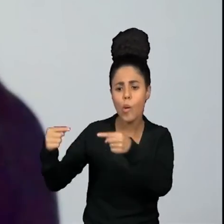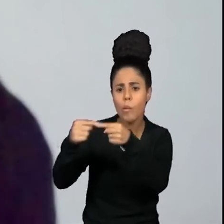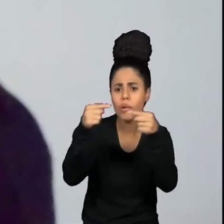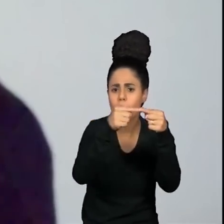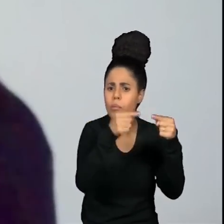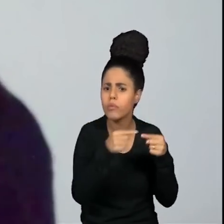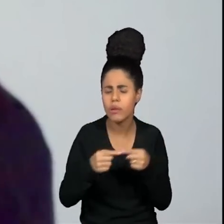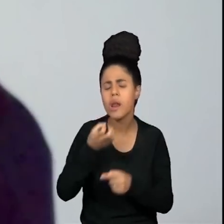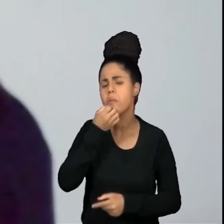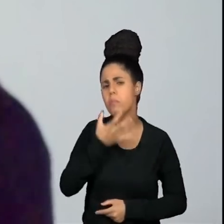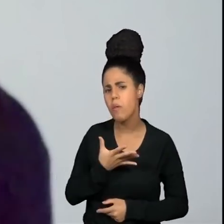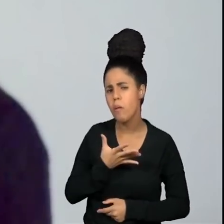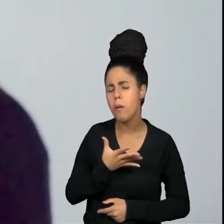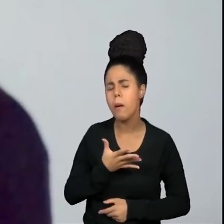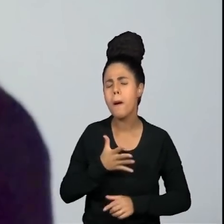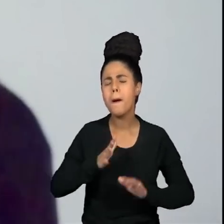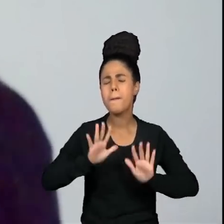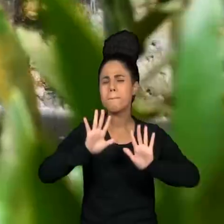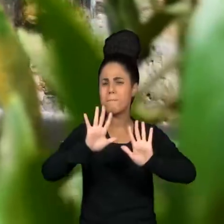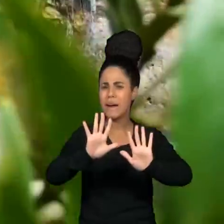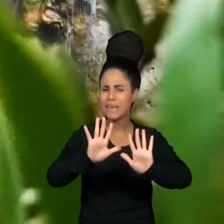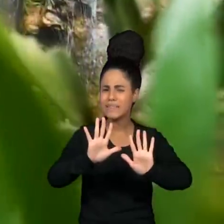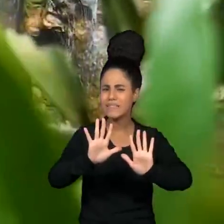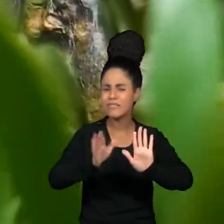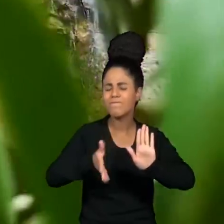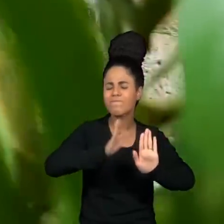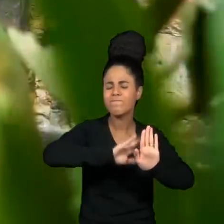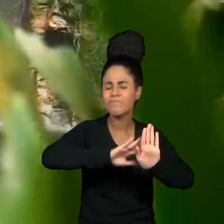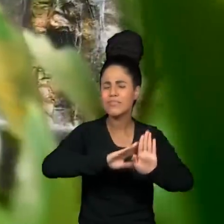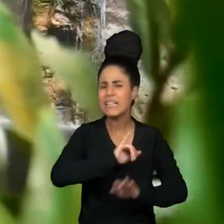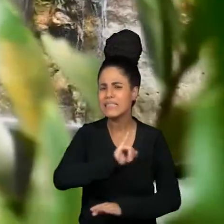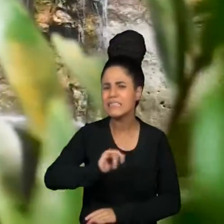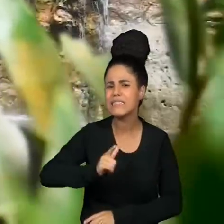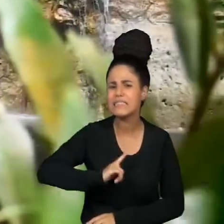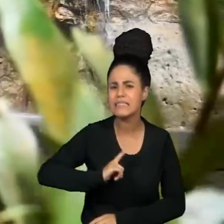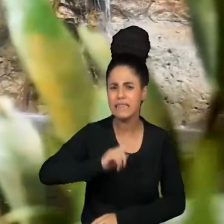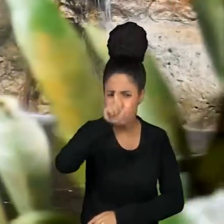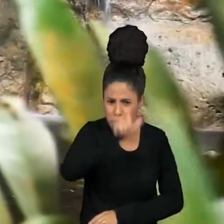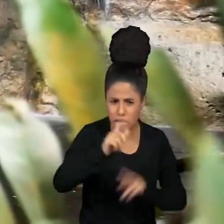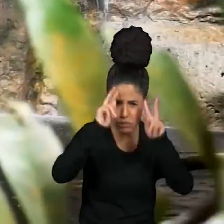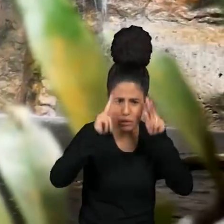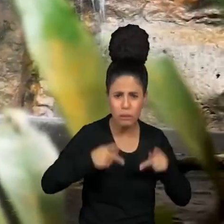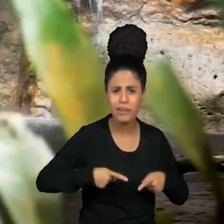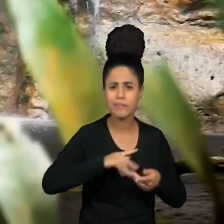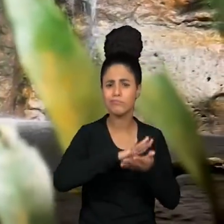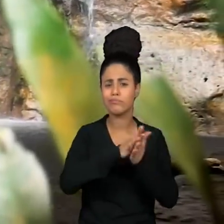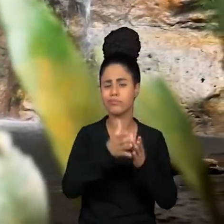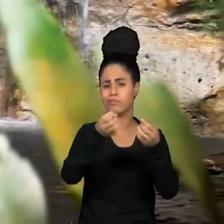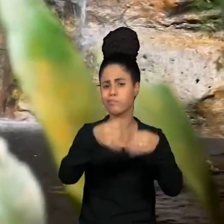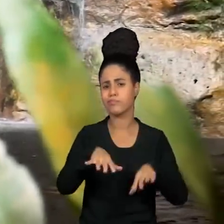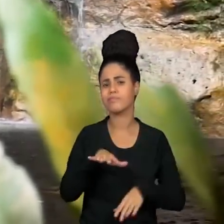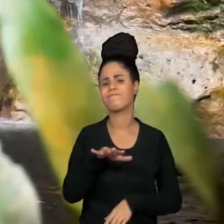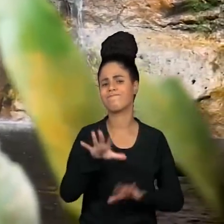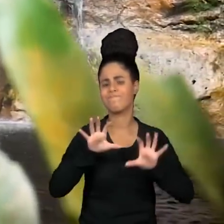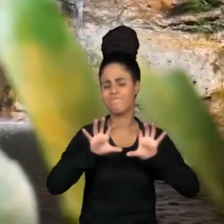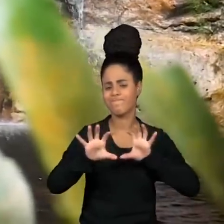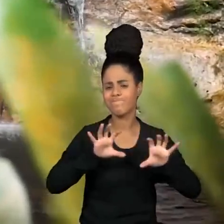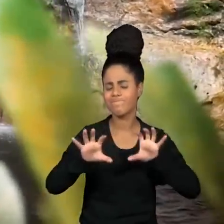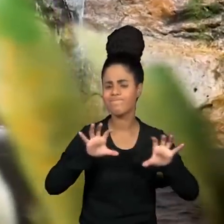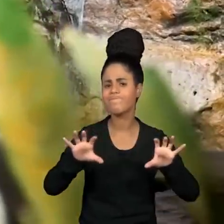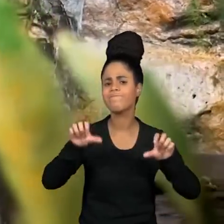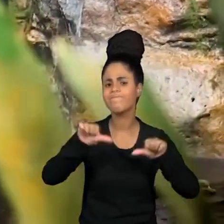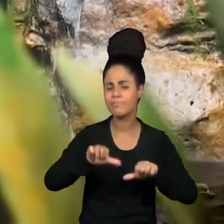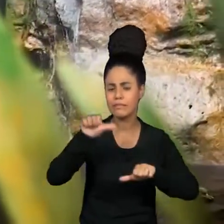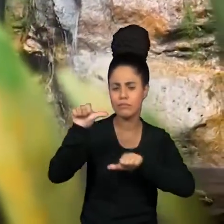ocorrência, sobrevivência, persistência da espécie. E essa informação, ela é útil para você prever o impacto de